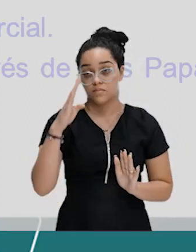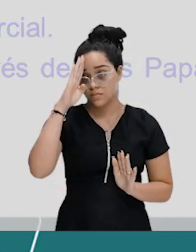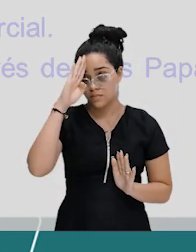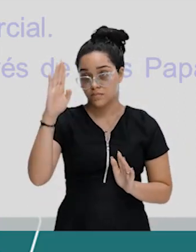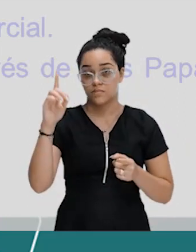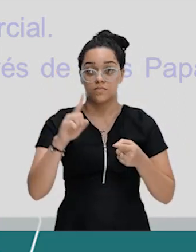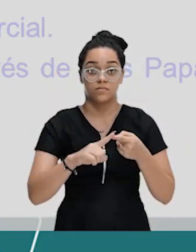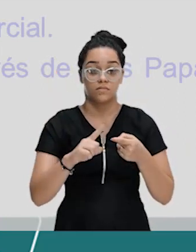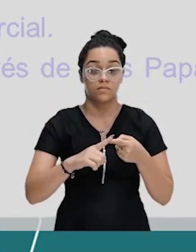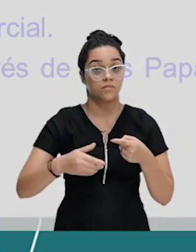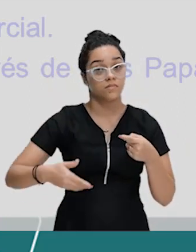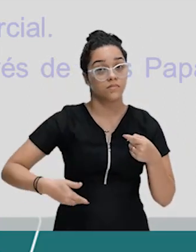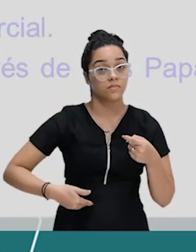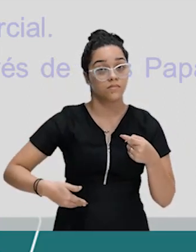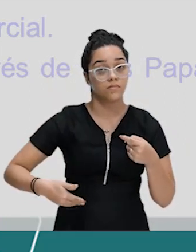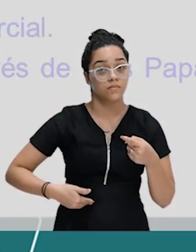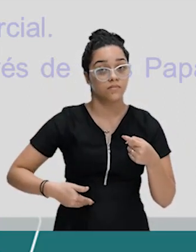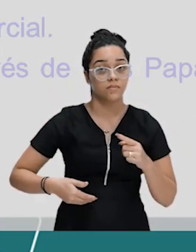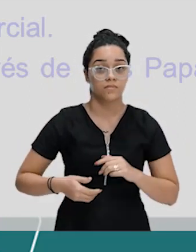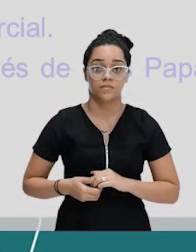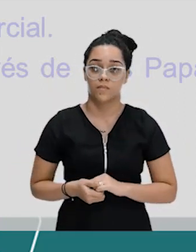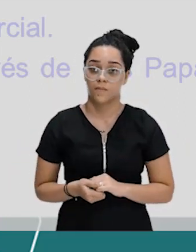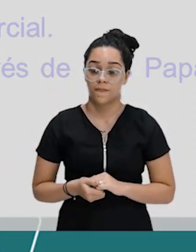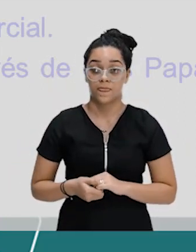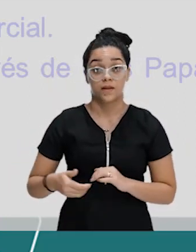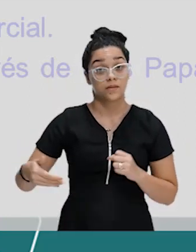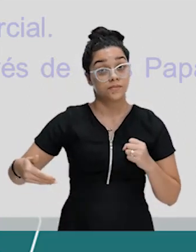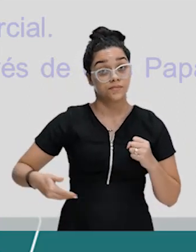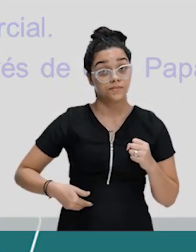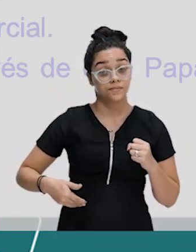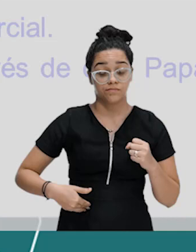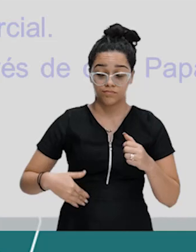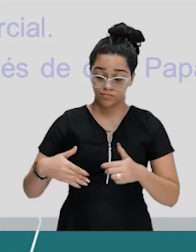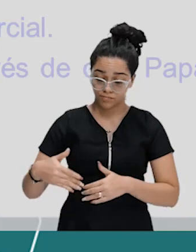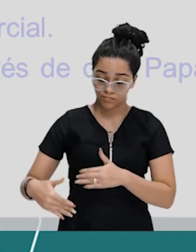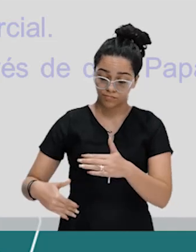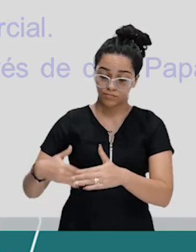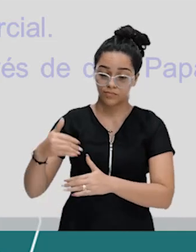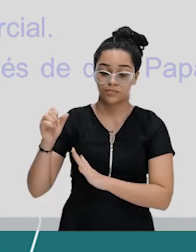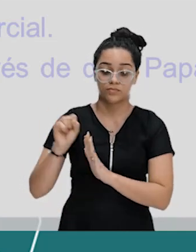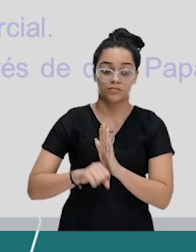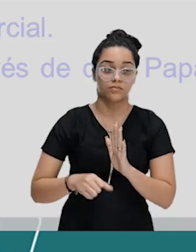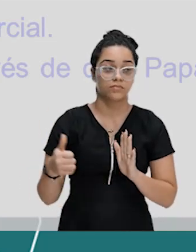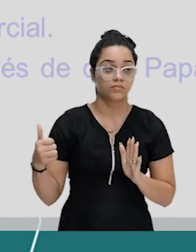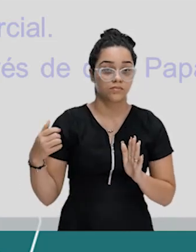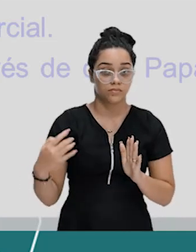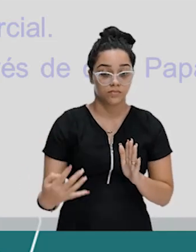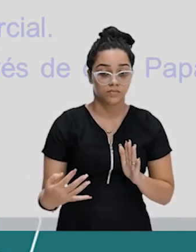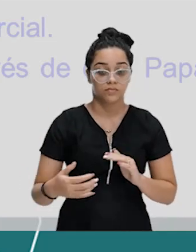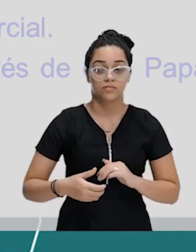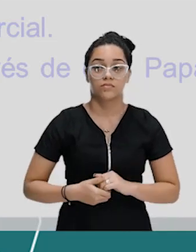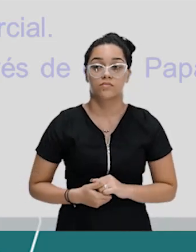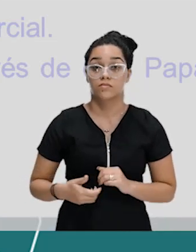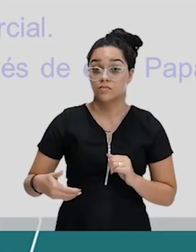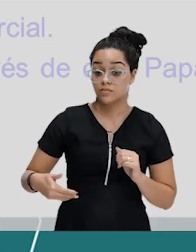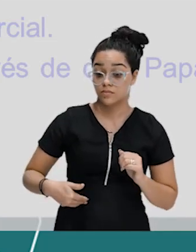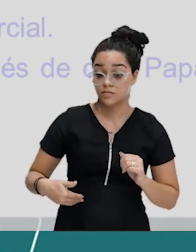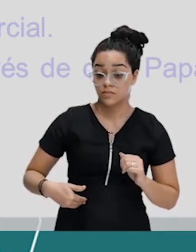foi a fome. A fome que ela foi periódica no século XIV. A fome que vai